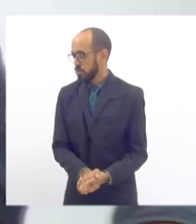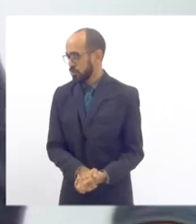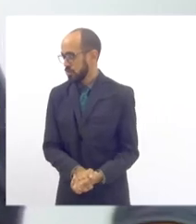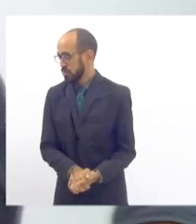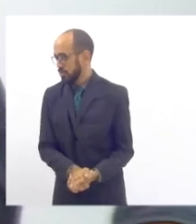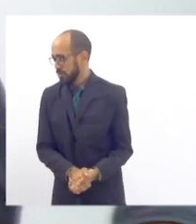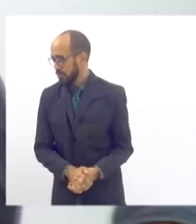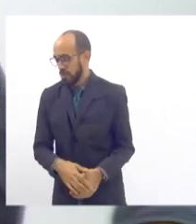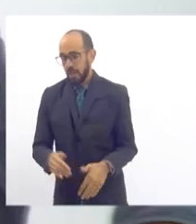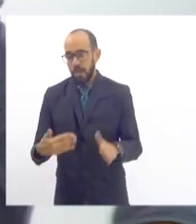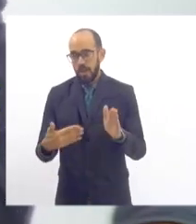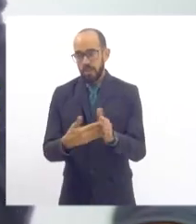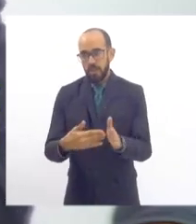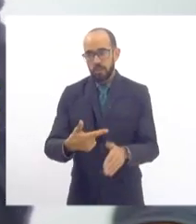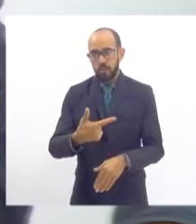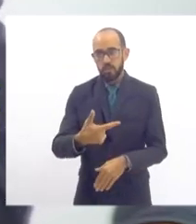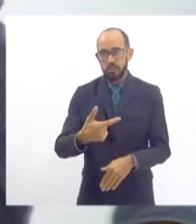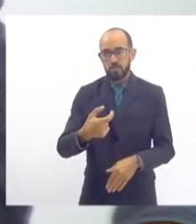até